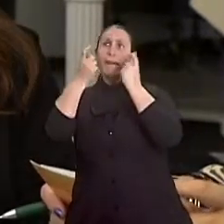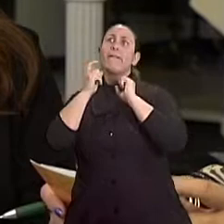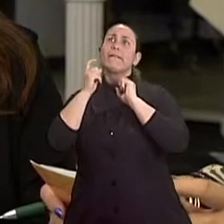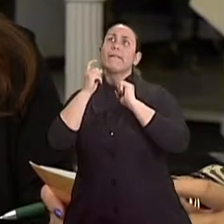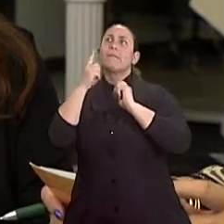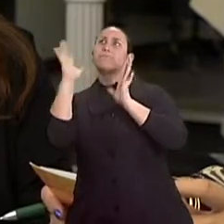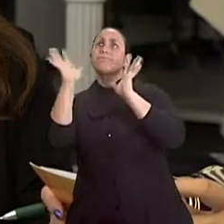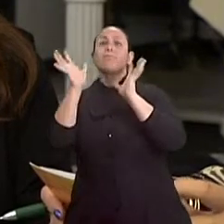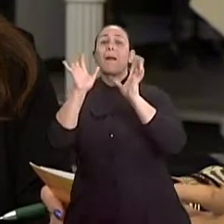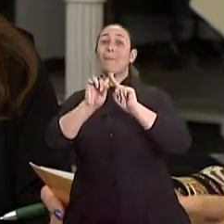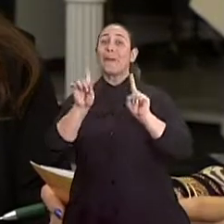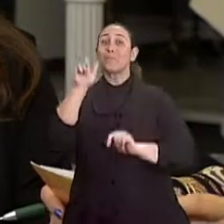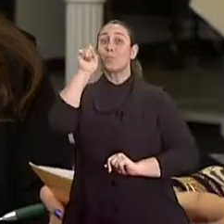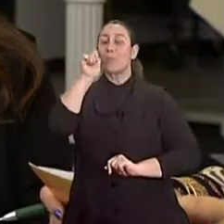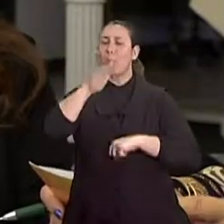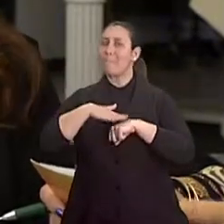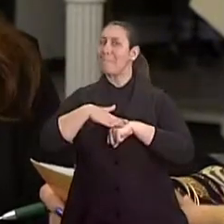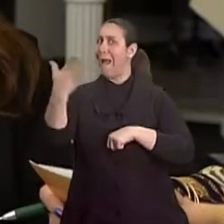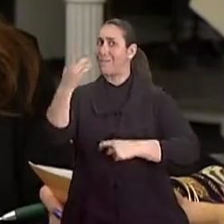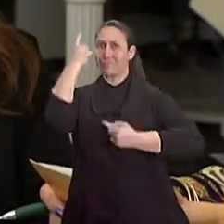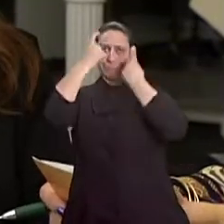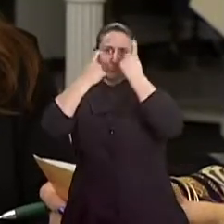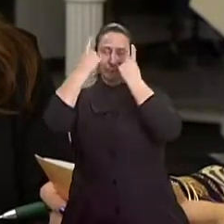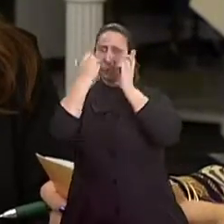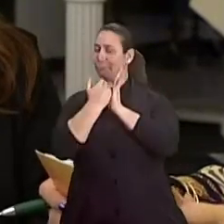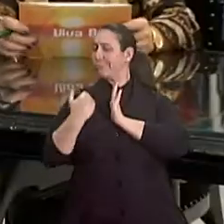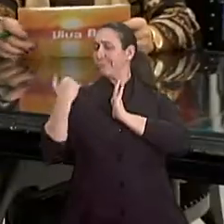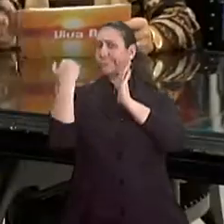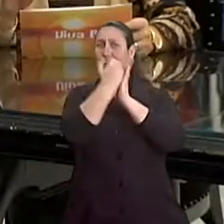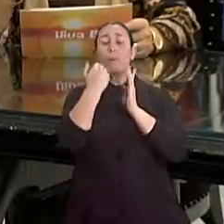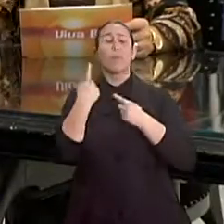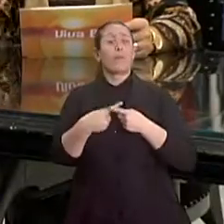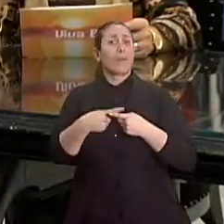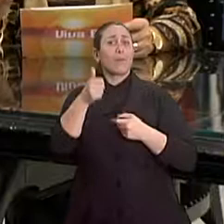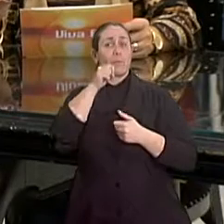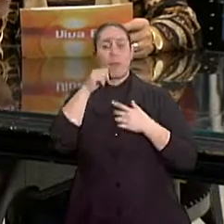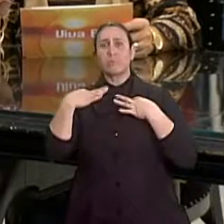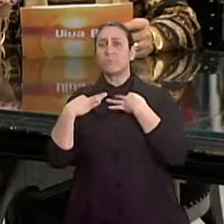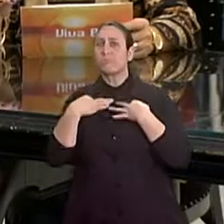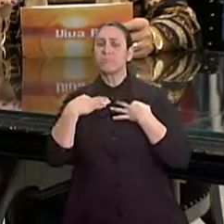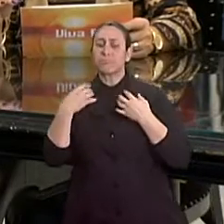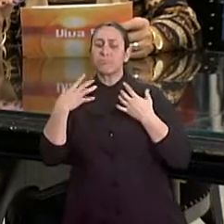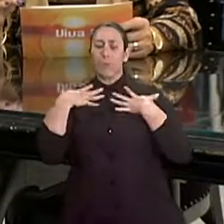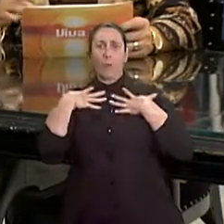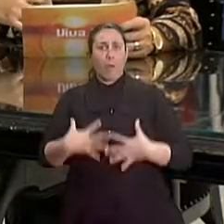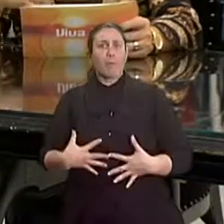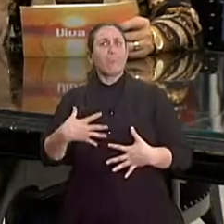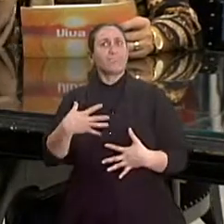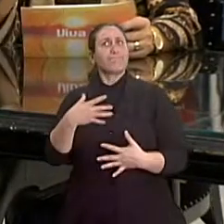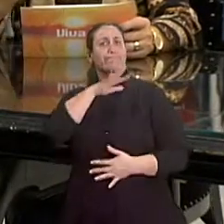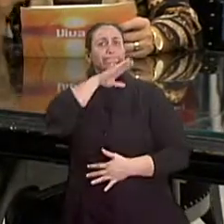que cada vez mais elas estão mais mal vestidas. Isso aí é uma realidade. É uma realidade. É uma realidade.